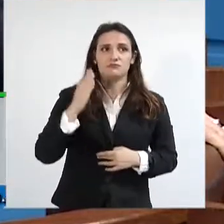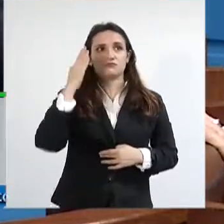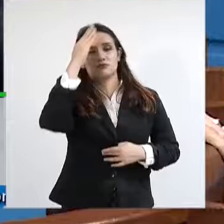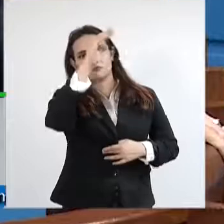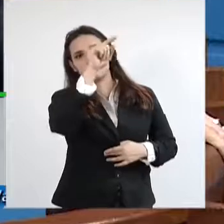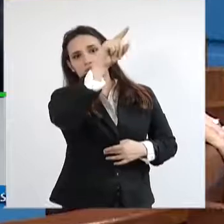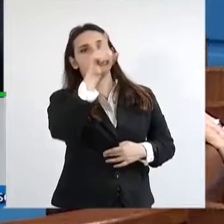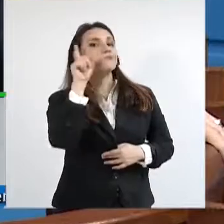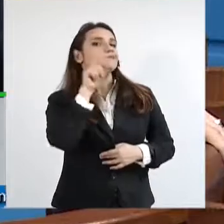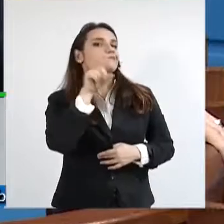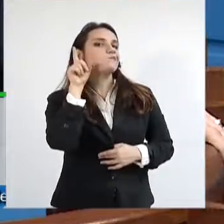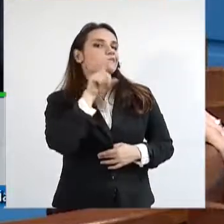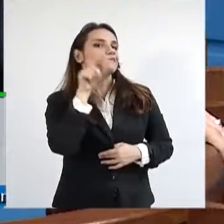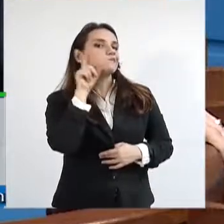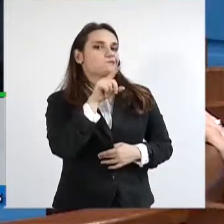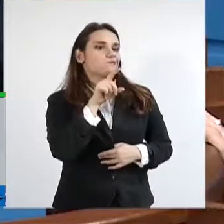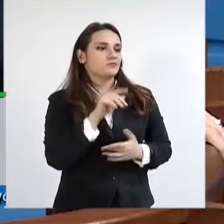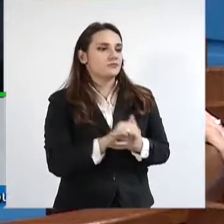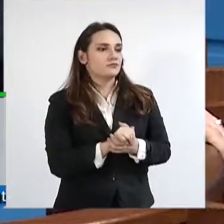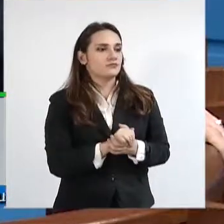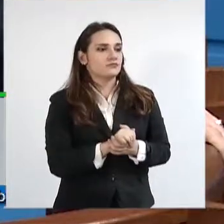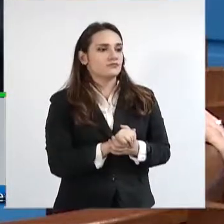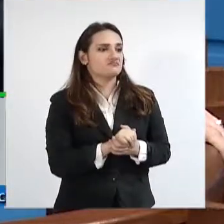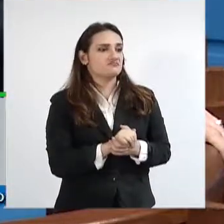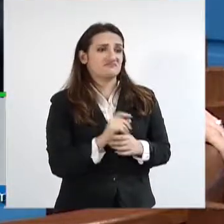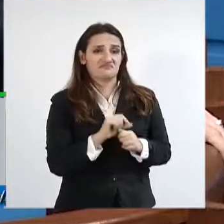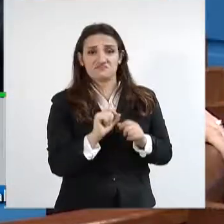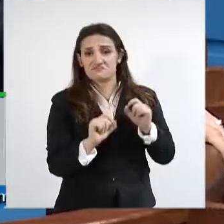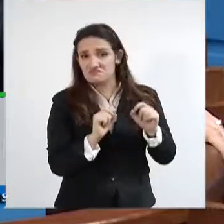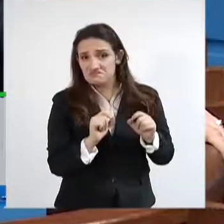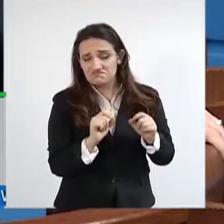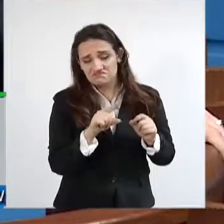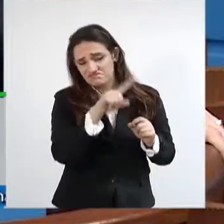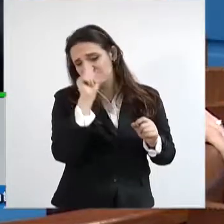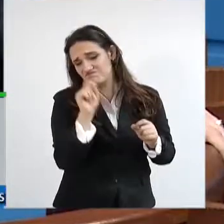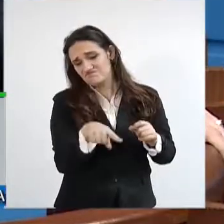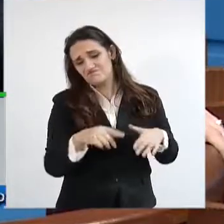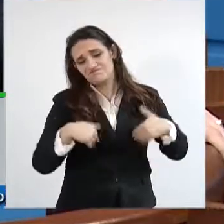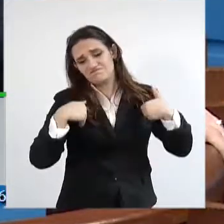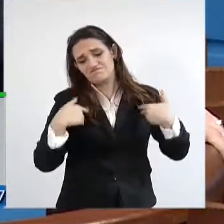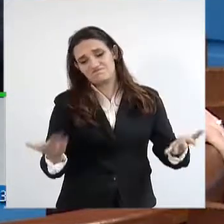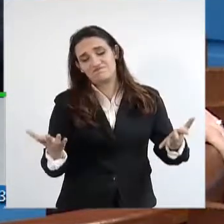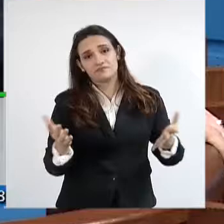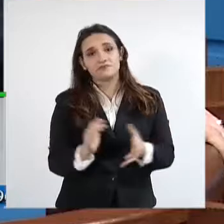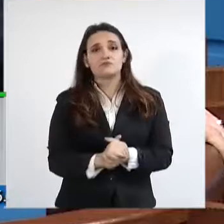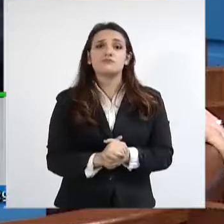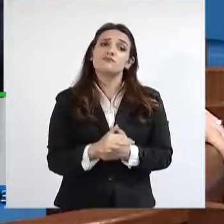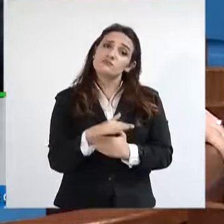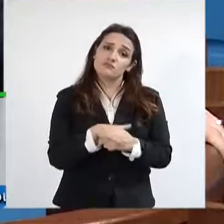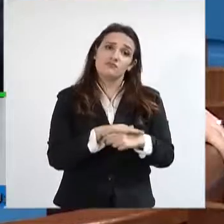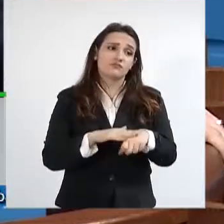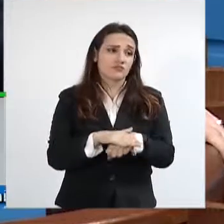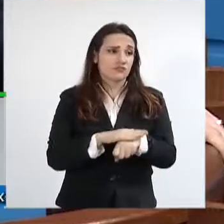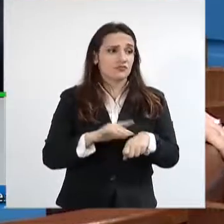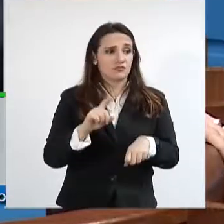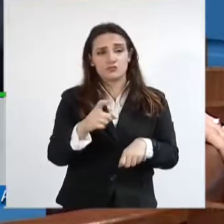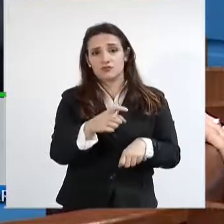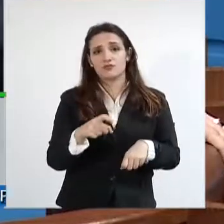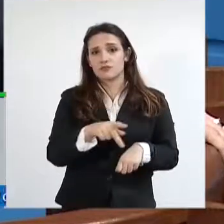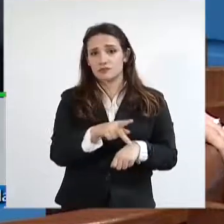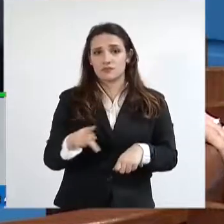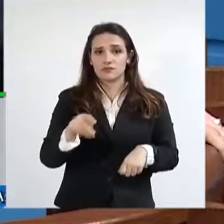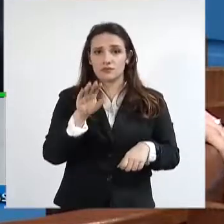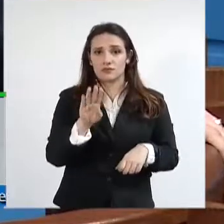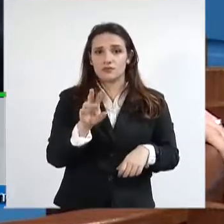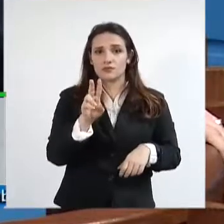Estados Unidos fazer não sei o quê. Teve um encontro com o ex-presidente